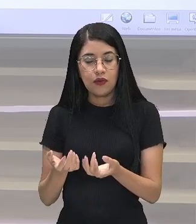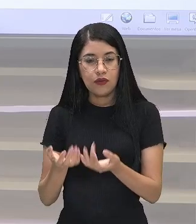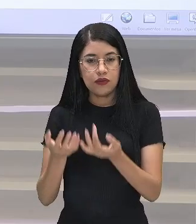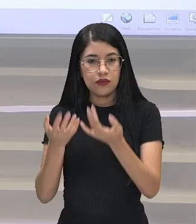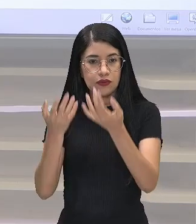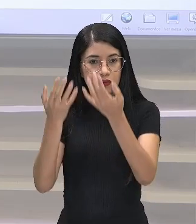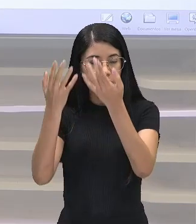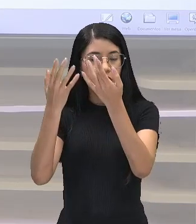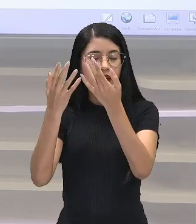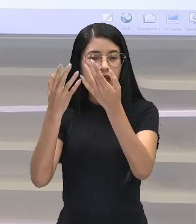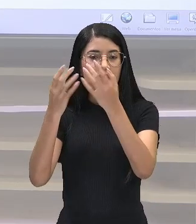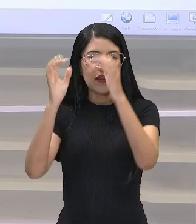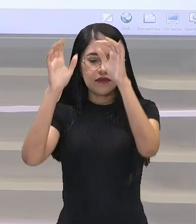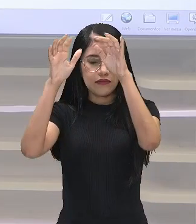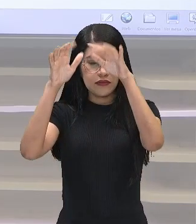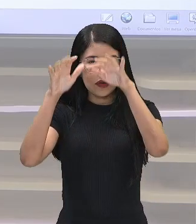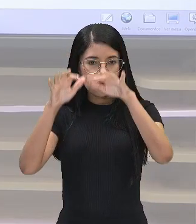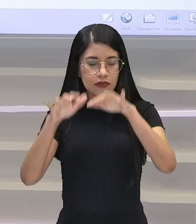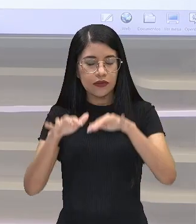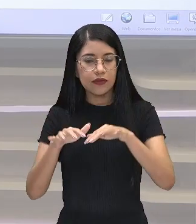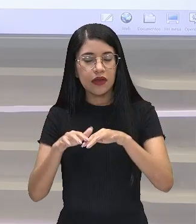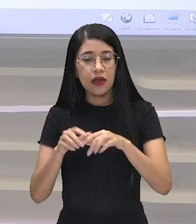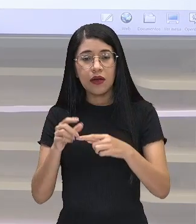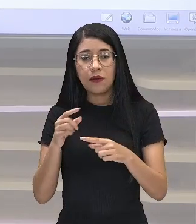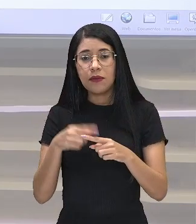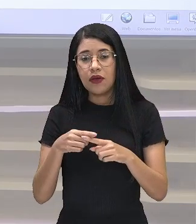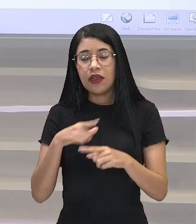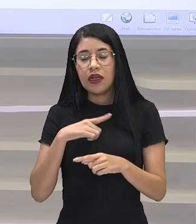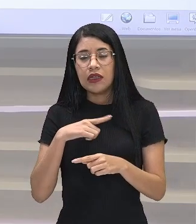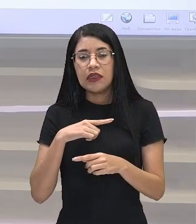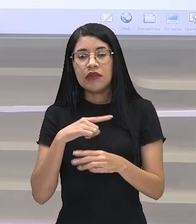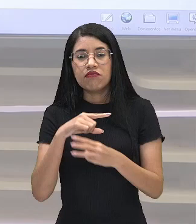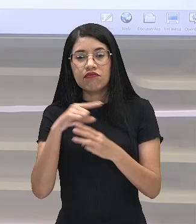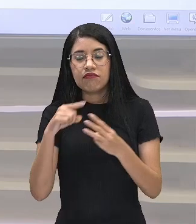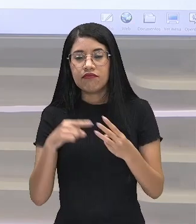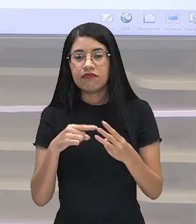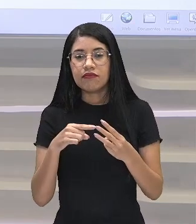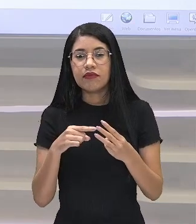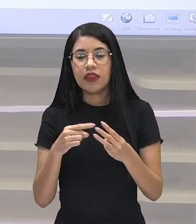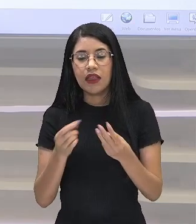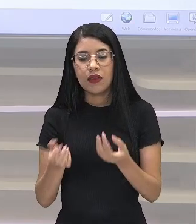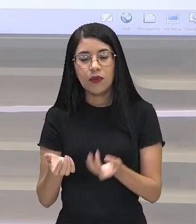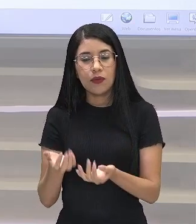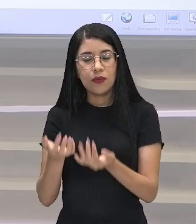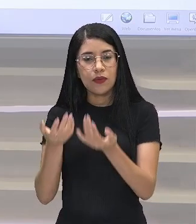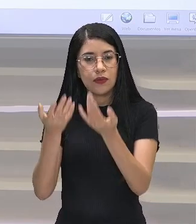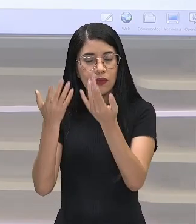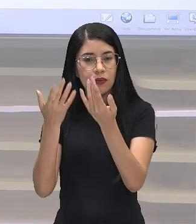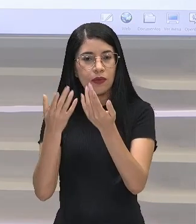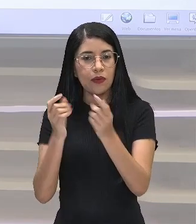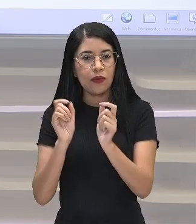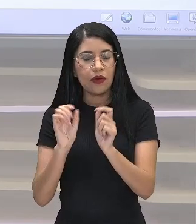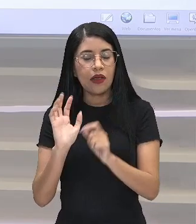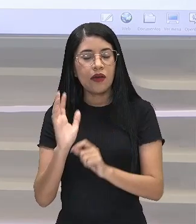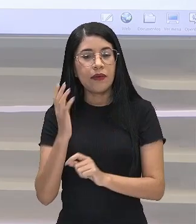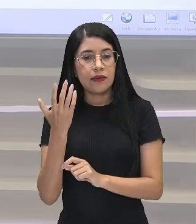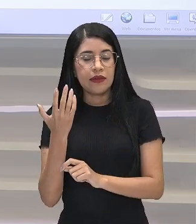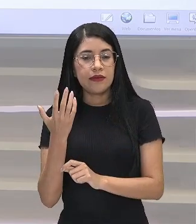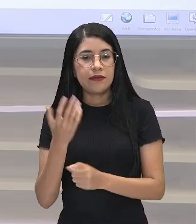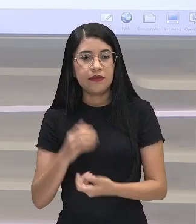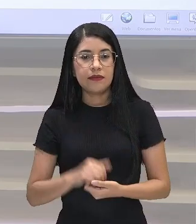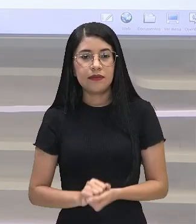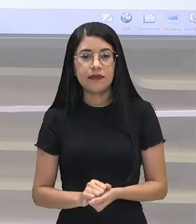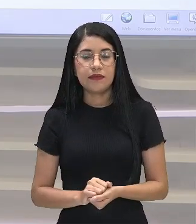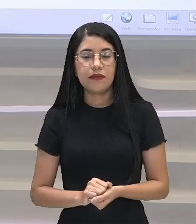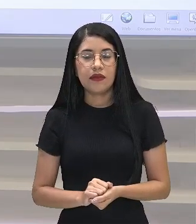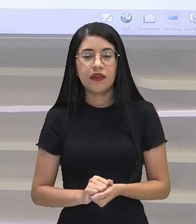caia em forma de chuva. E por que a gente tem essa evaporação, essa evapotranspiração